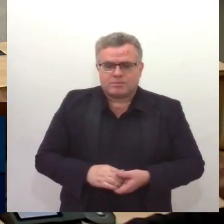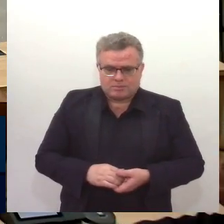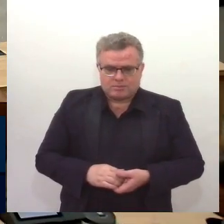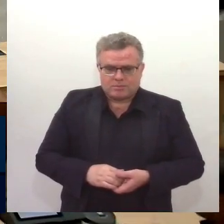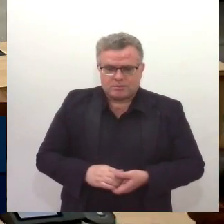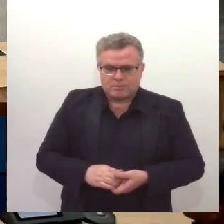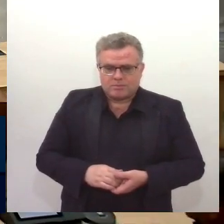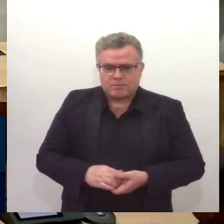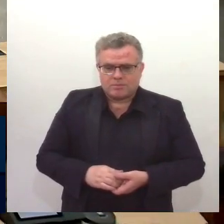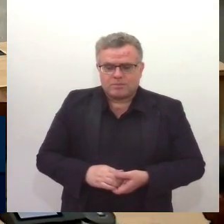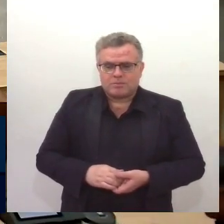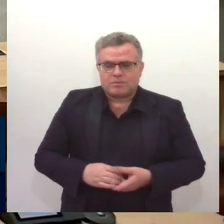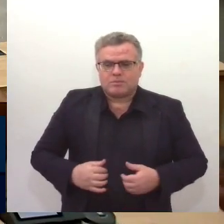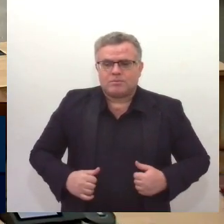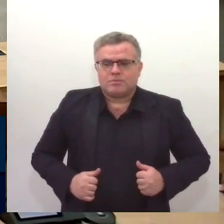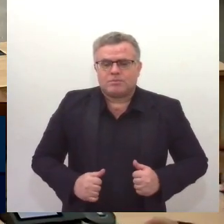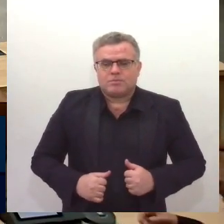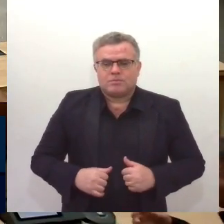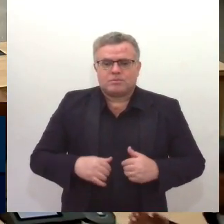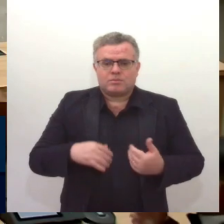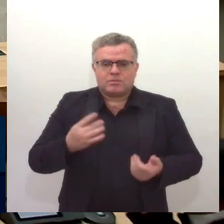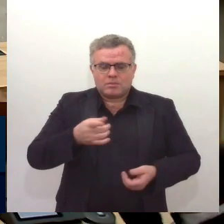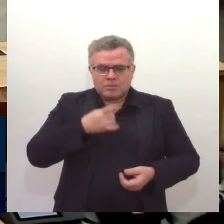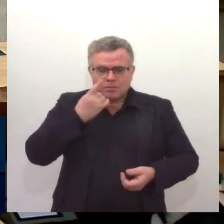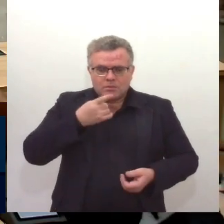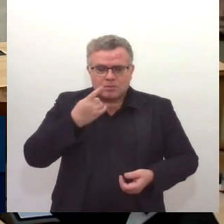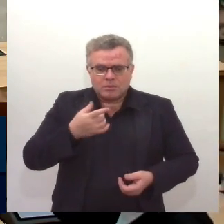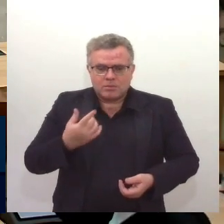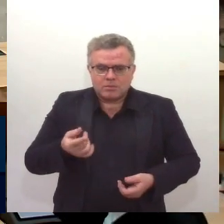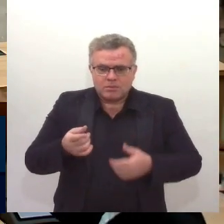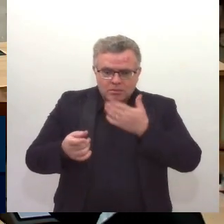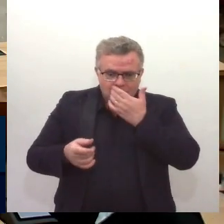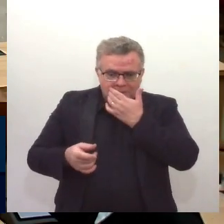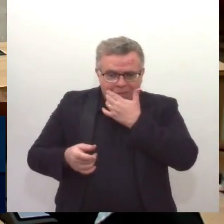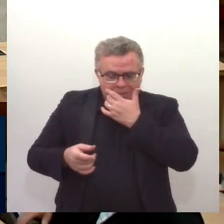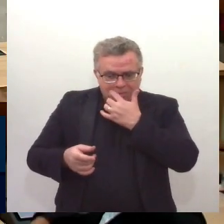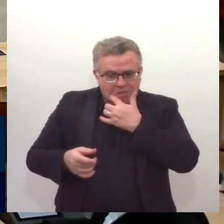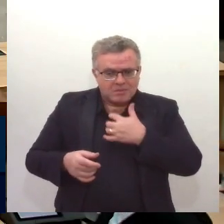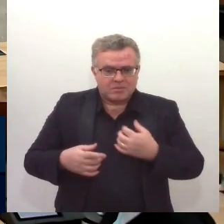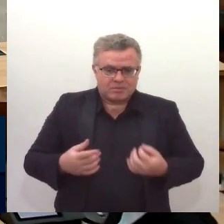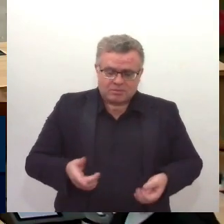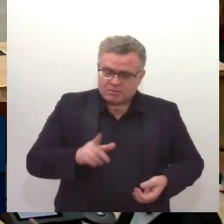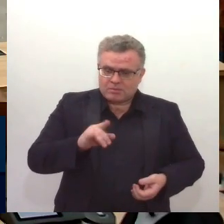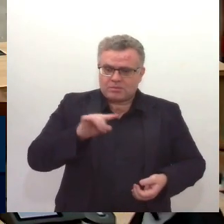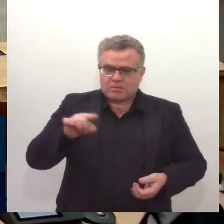O deputado Sérgio Reis não está presente ainda. Com a palavra, deputado Luiz Dana Trump.